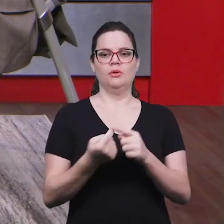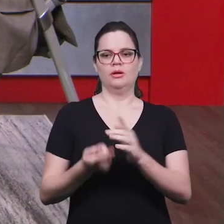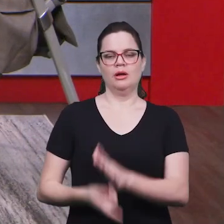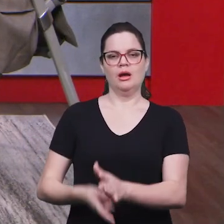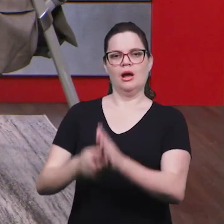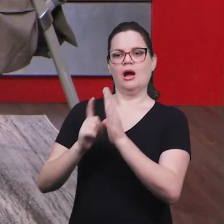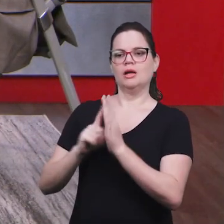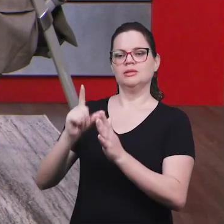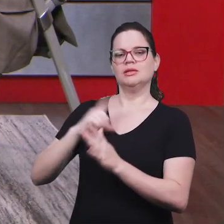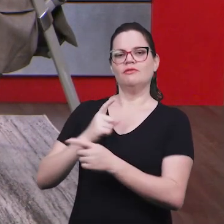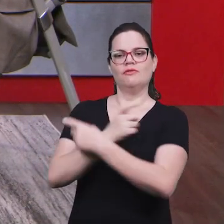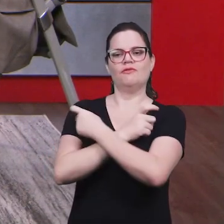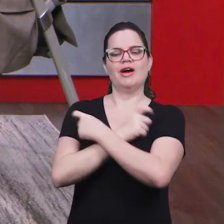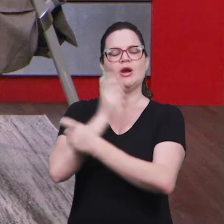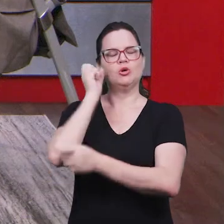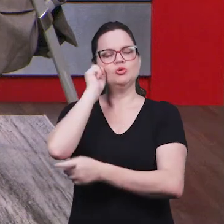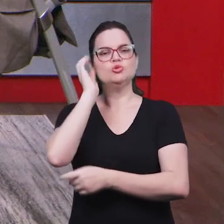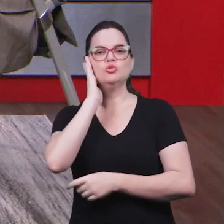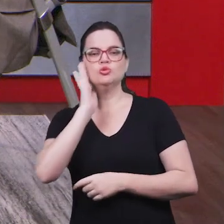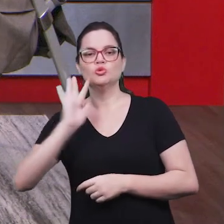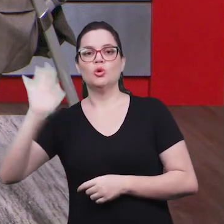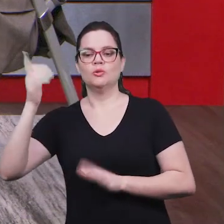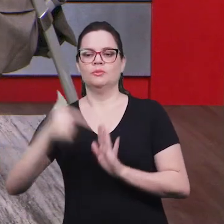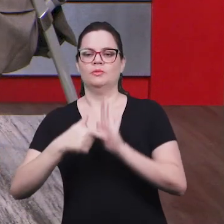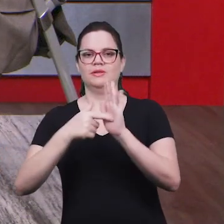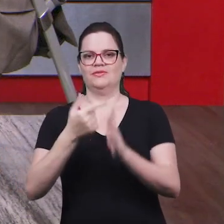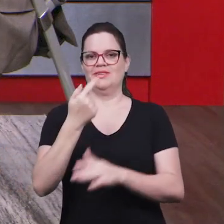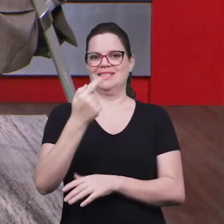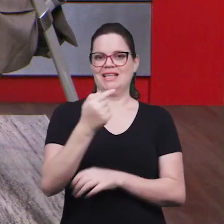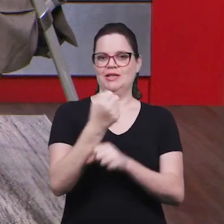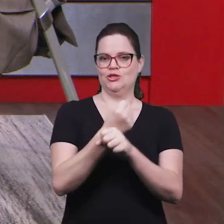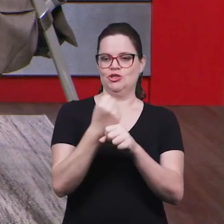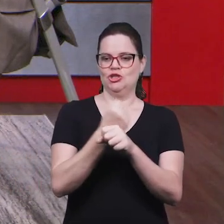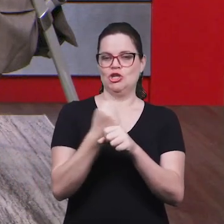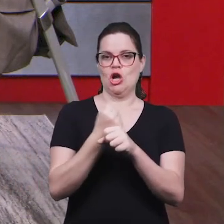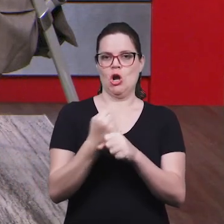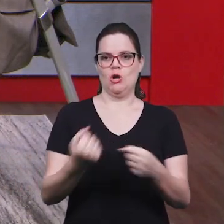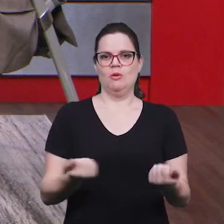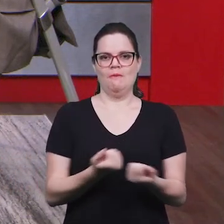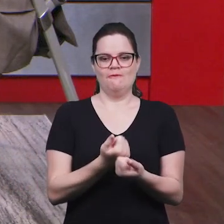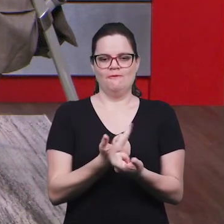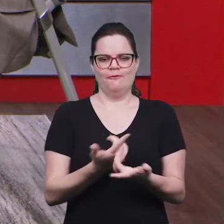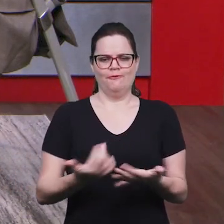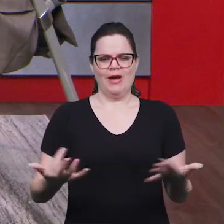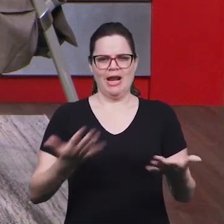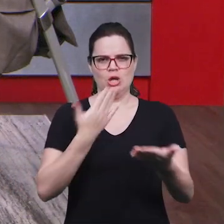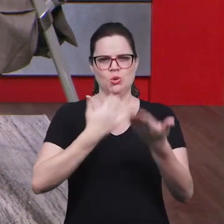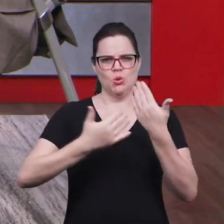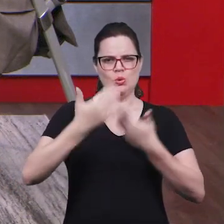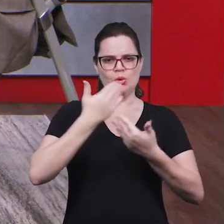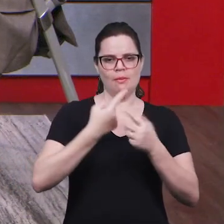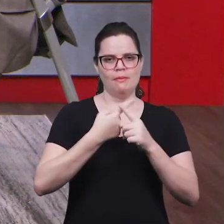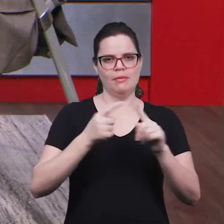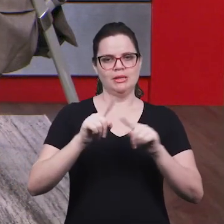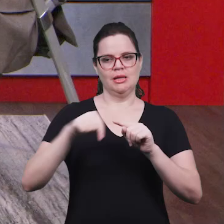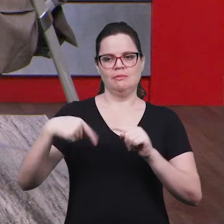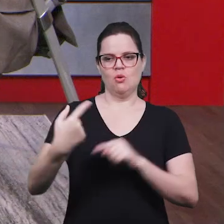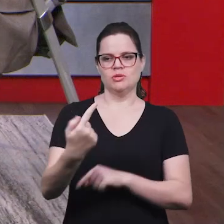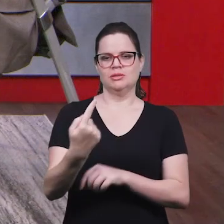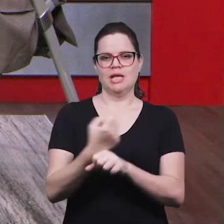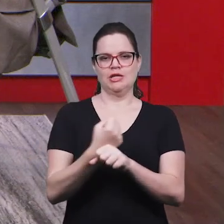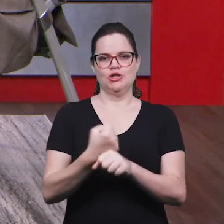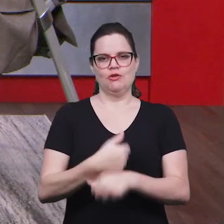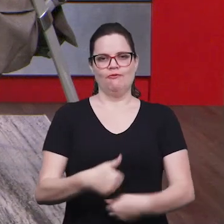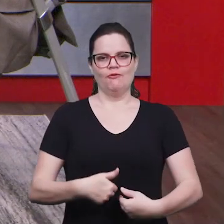para Faraó. E o sonho falava de 7 anos de bonança, mas também de 7 anos de muita escassez.